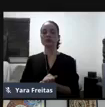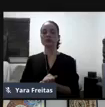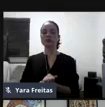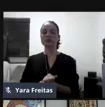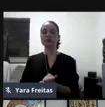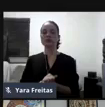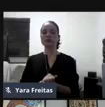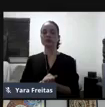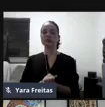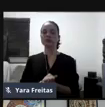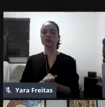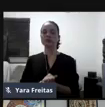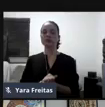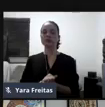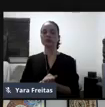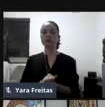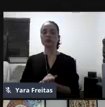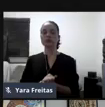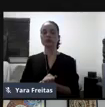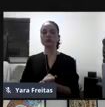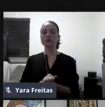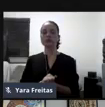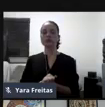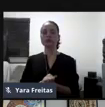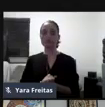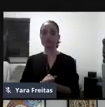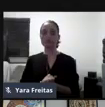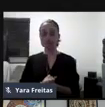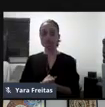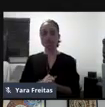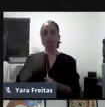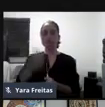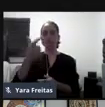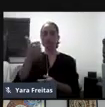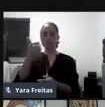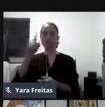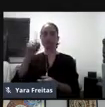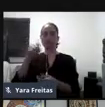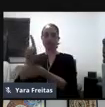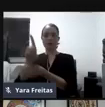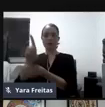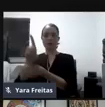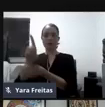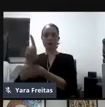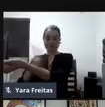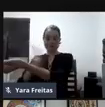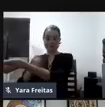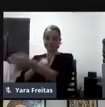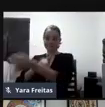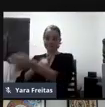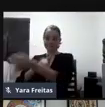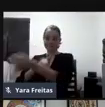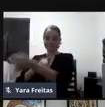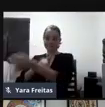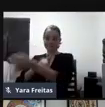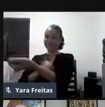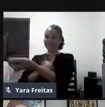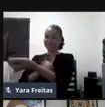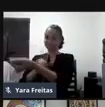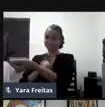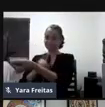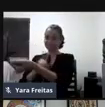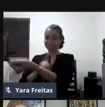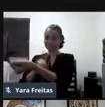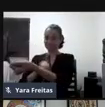E o 12º fator de risco é o diabetes, né?